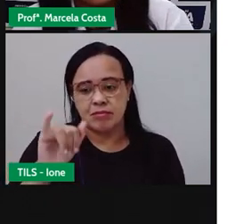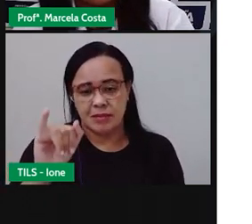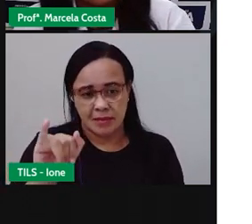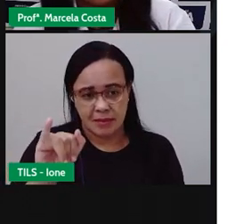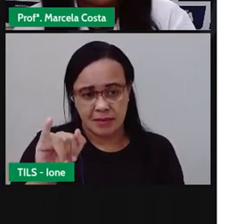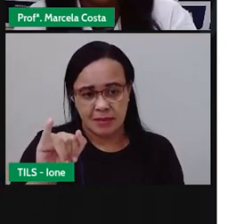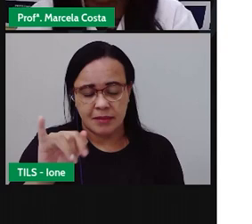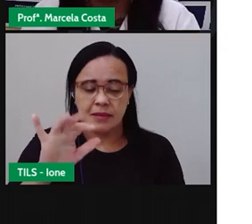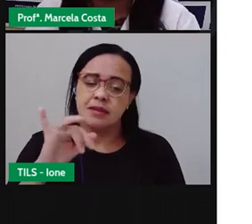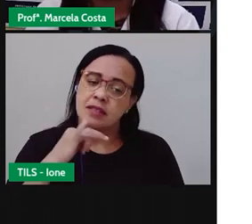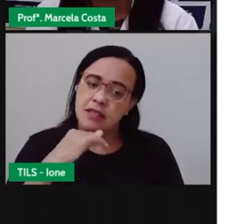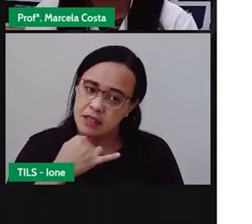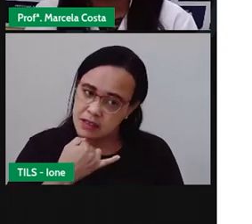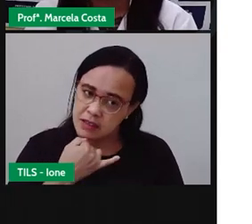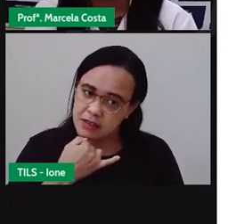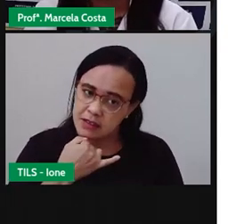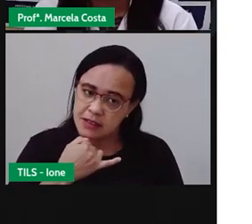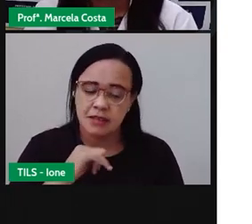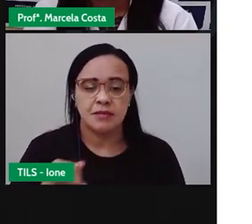palavra triste